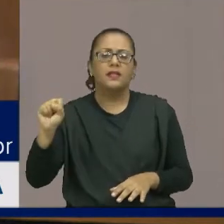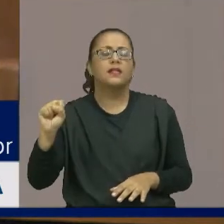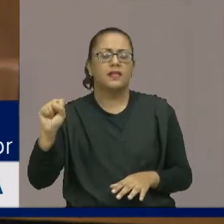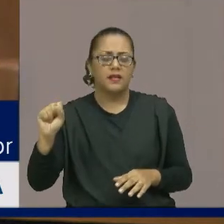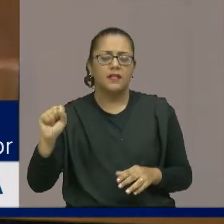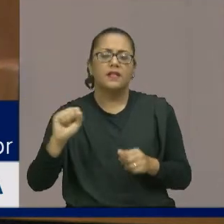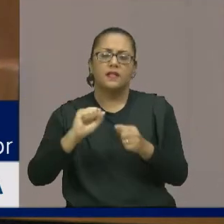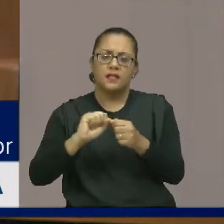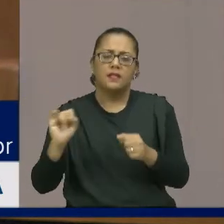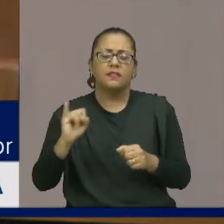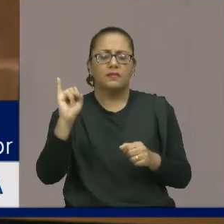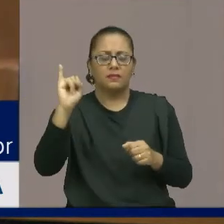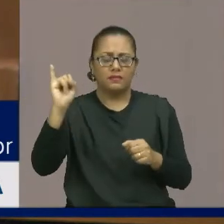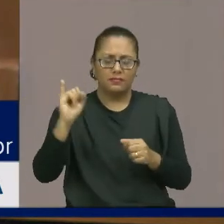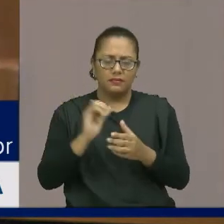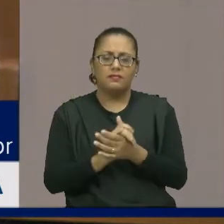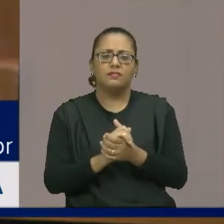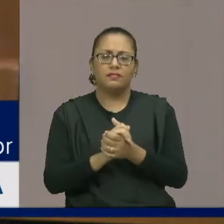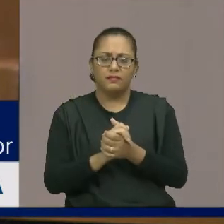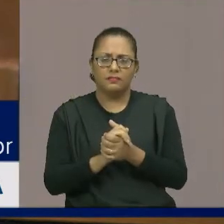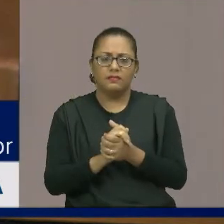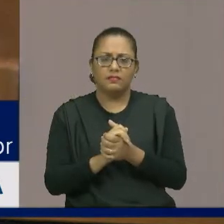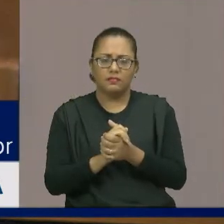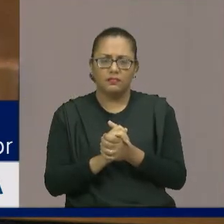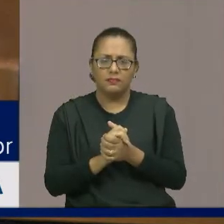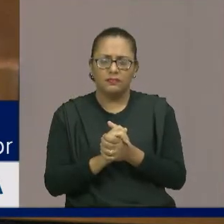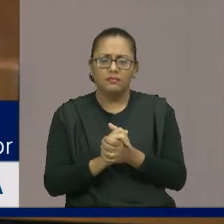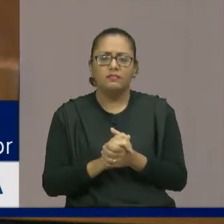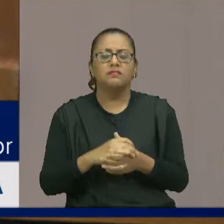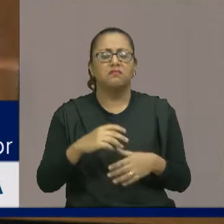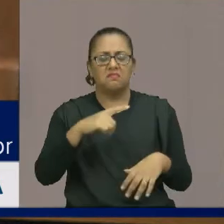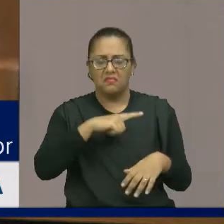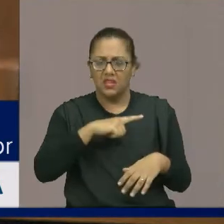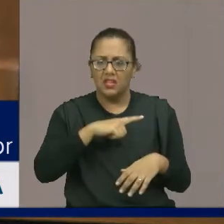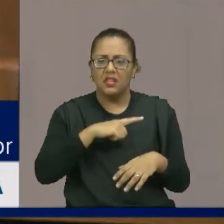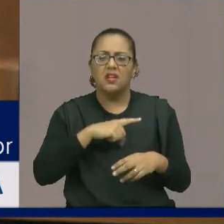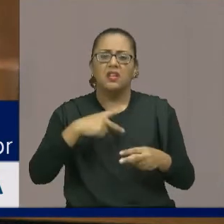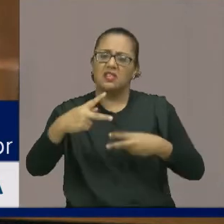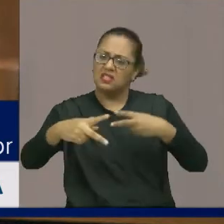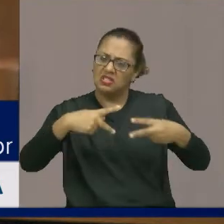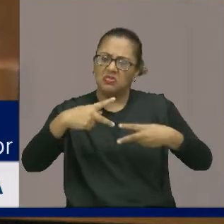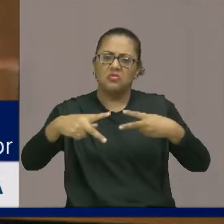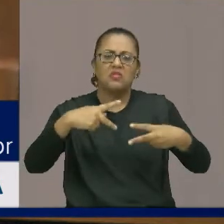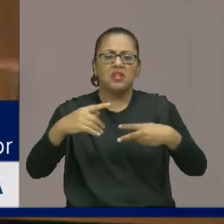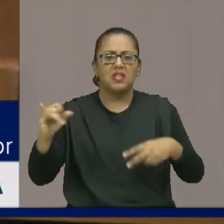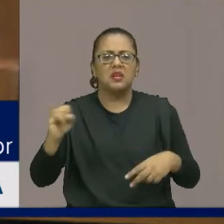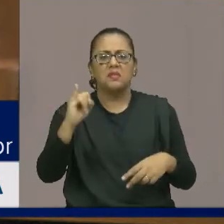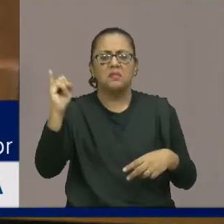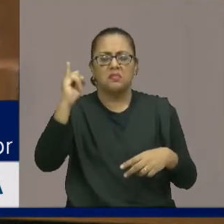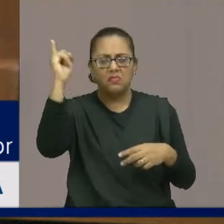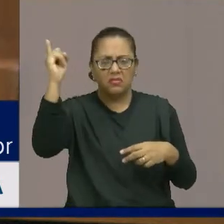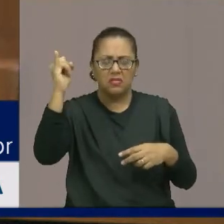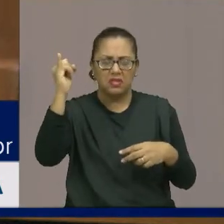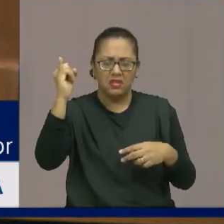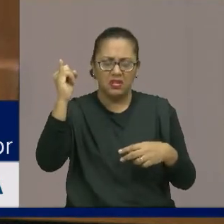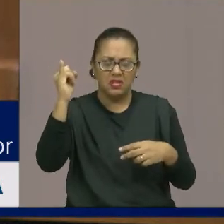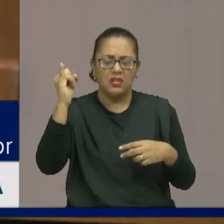Movimenta um rendimento acima de várias capitais do Brasil. É a nossa cidade. É uma cidade